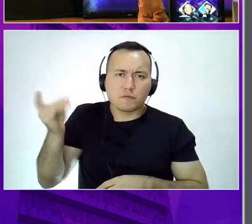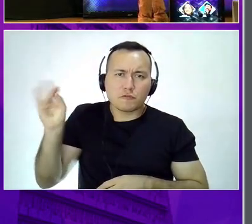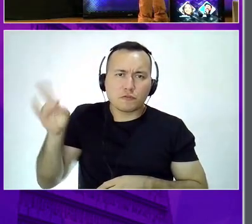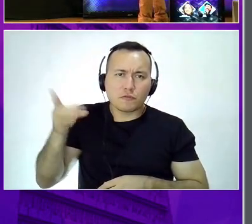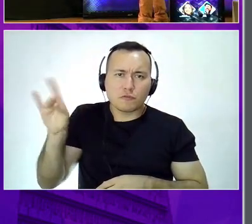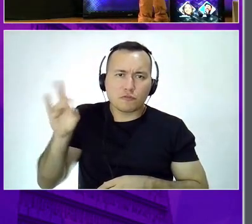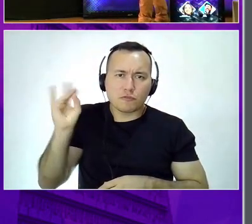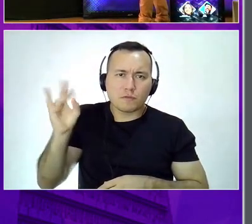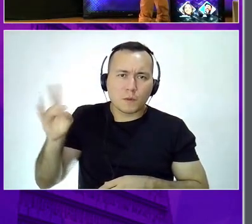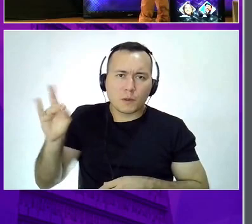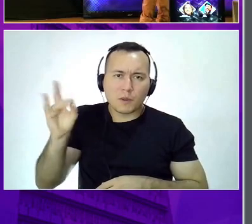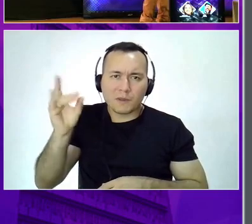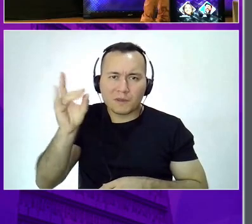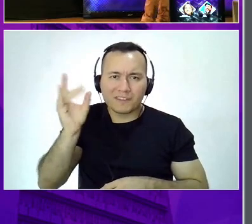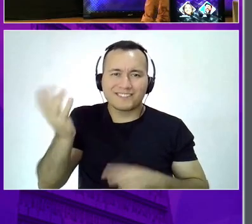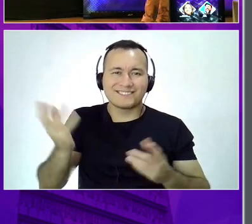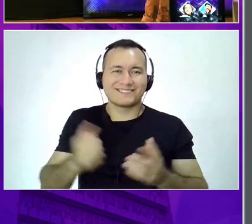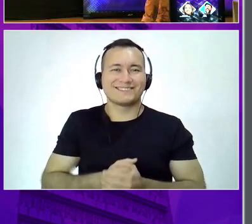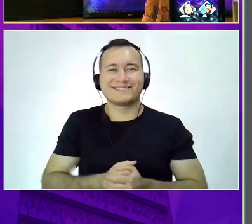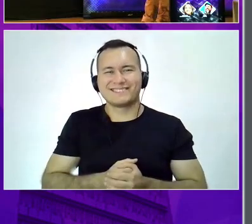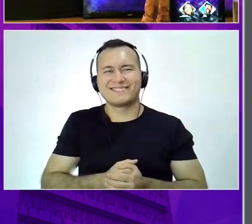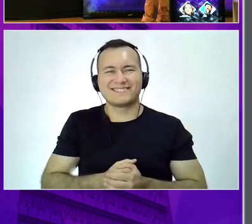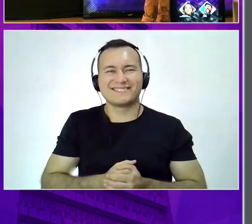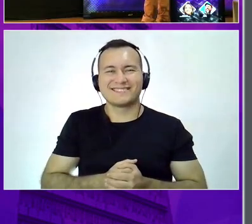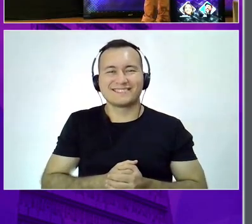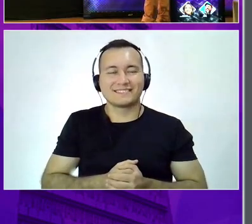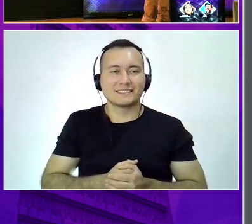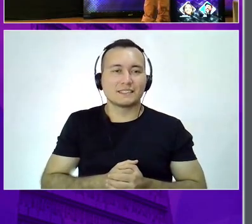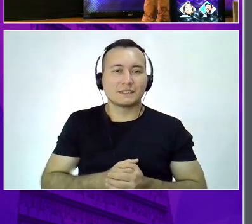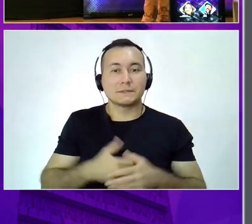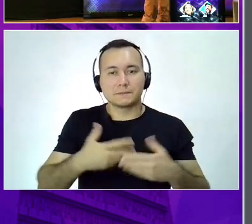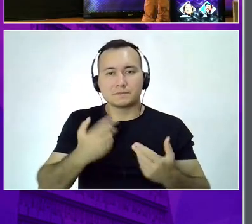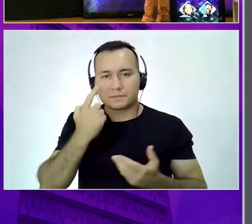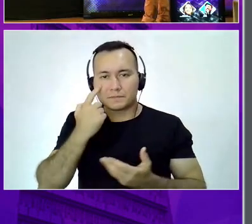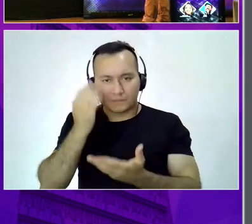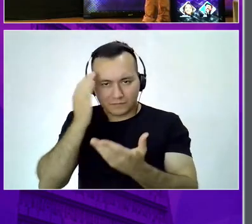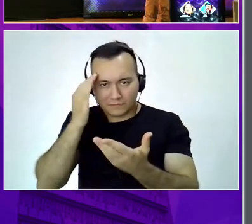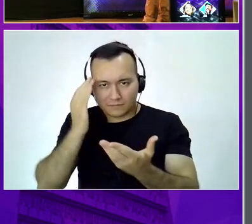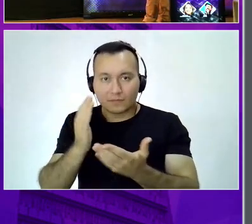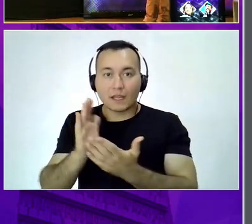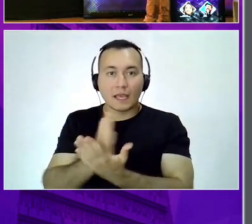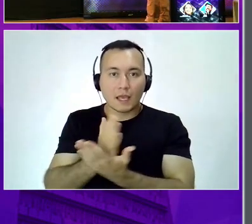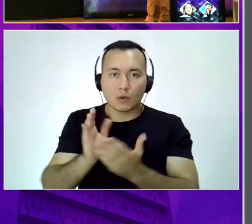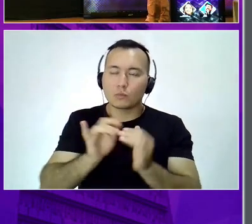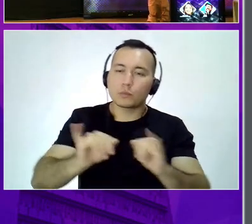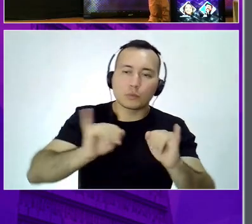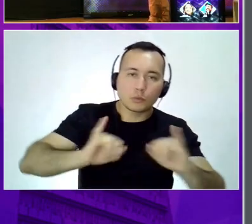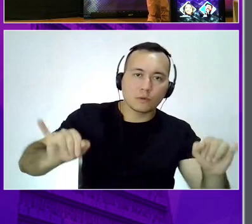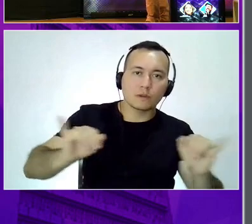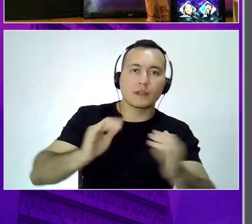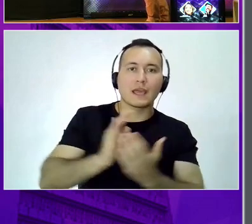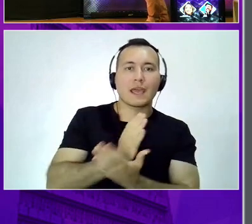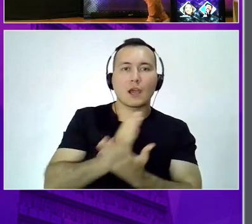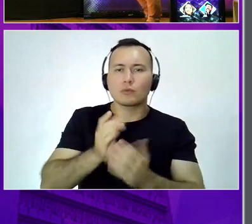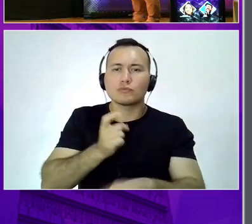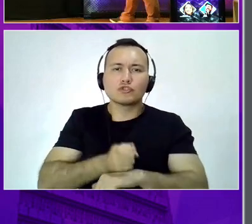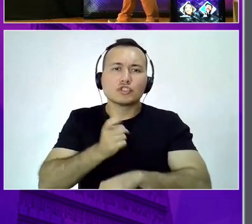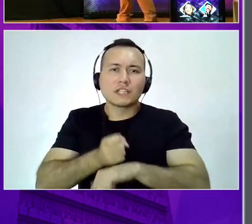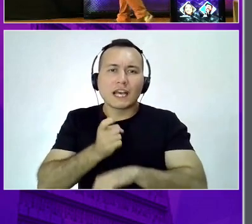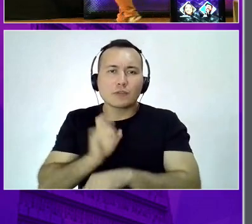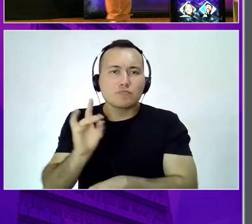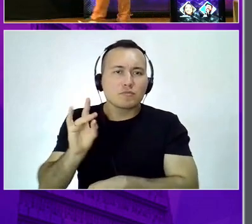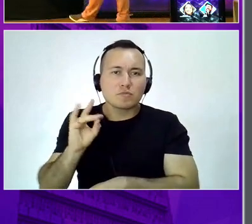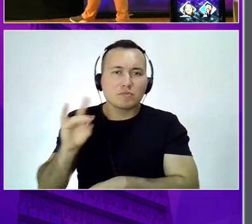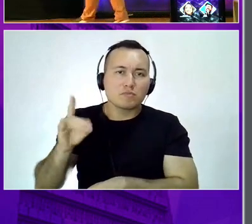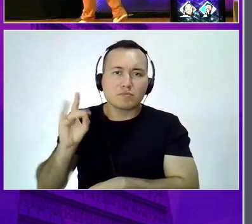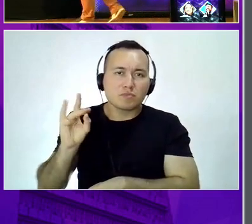de pessoas ali que são patrocinadores, né? Alguns que são os propagadores, os resistentes, os inconvenientes. Nesse cenário aqui, né? Eu vou